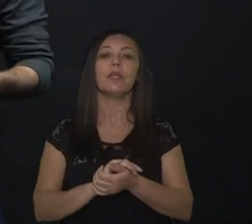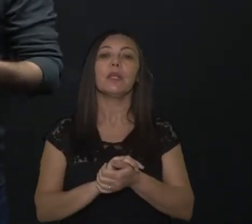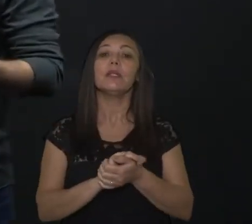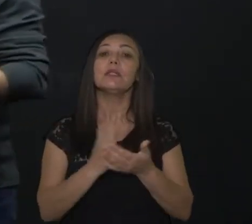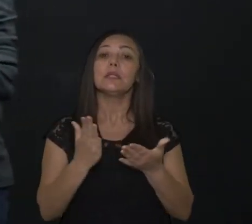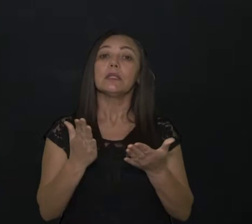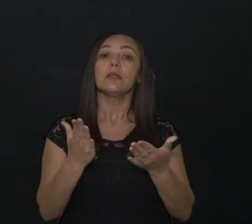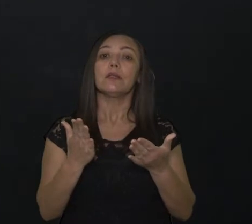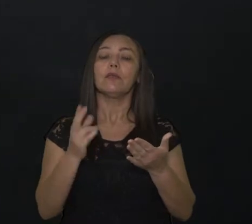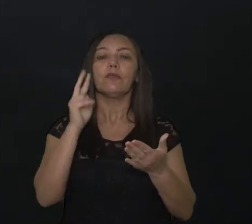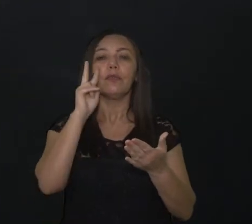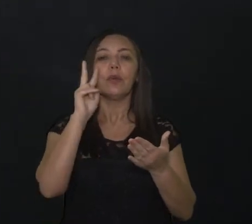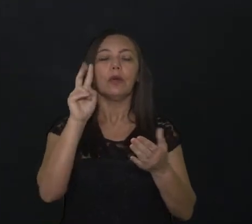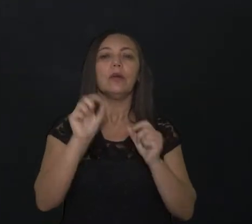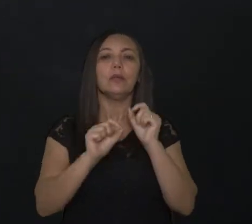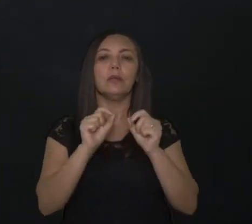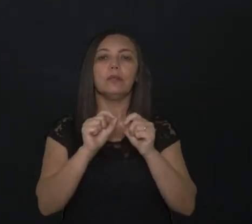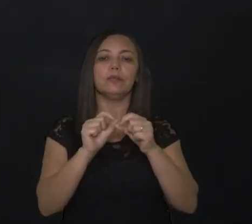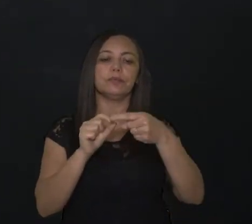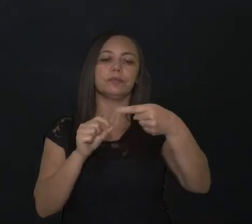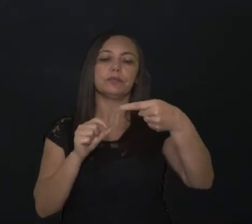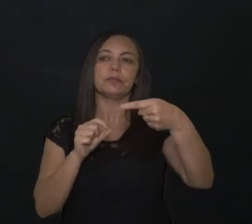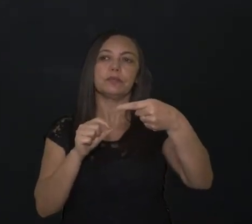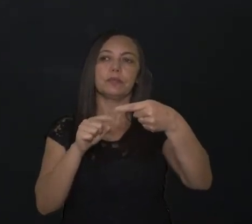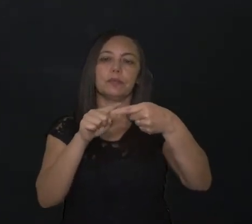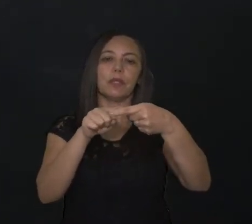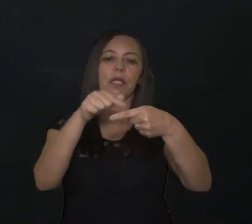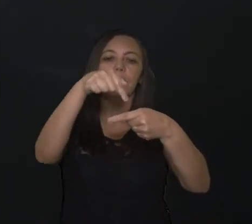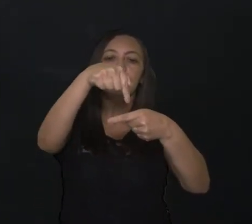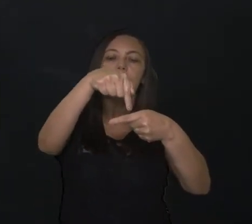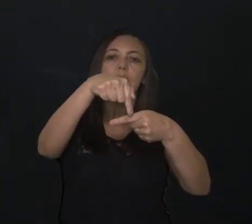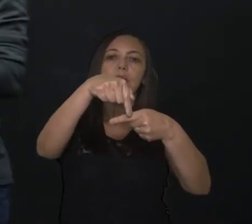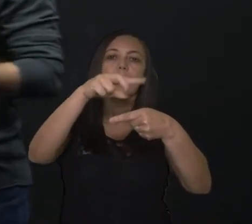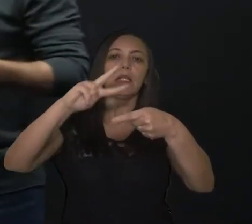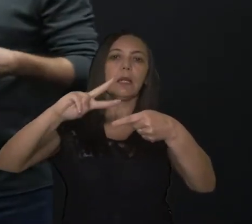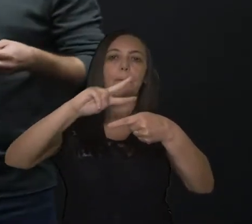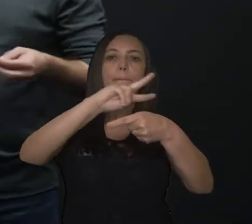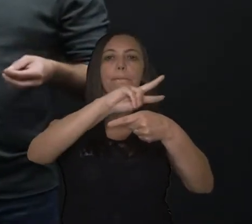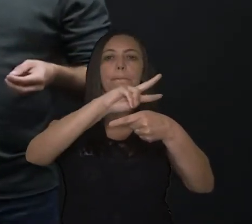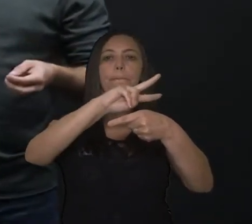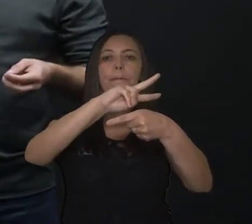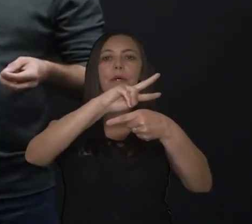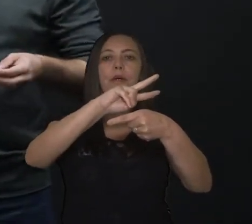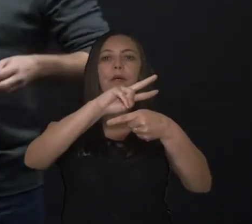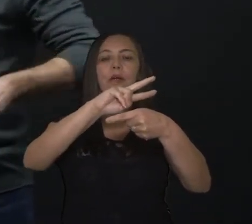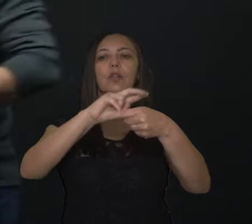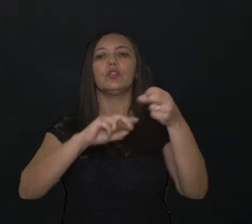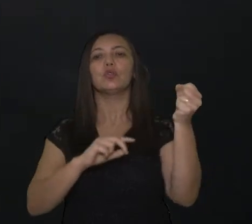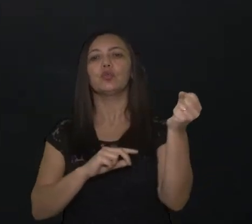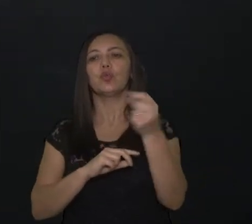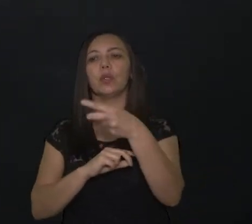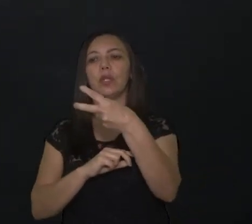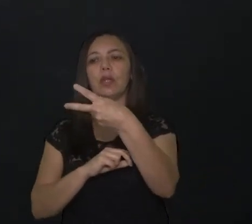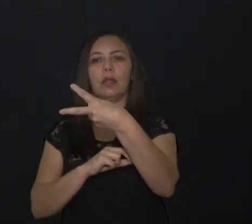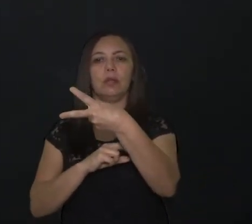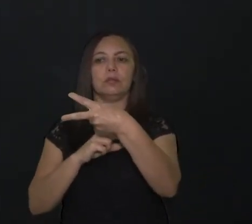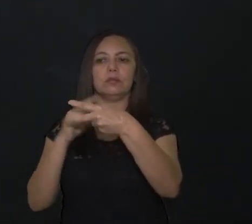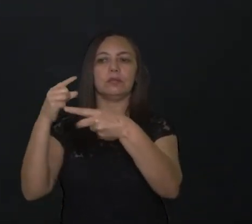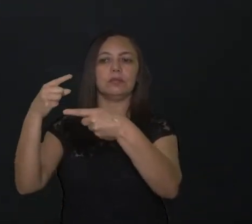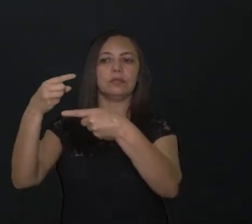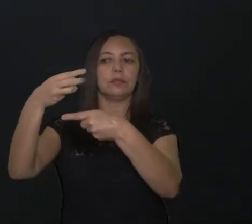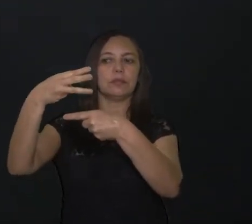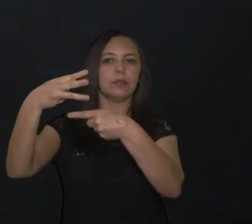numeradores, tá? E aí, nesse caso, olha só. Pela lógica, 7 é maior do que 3. Logo, então, eu